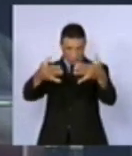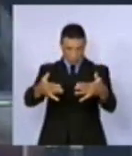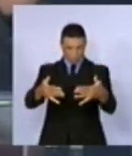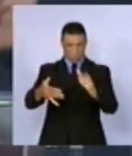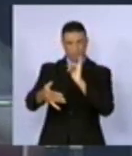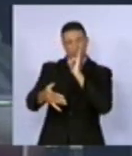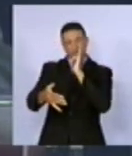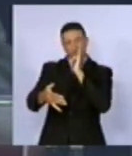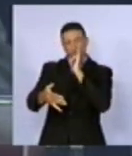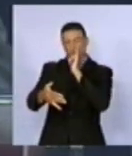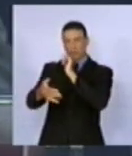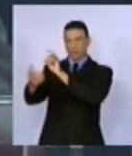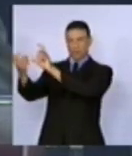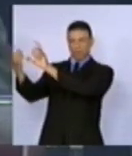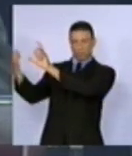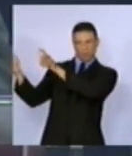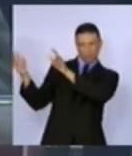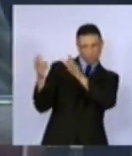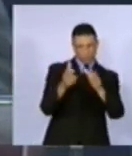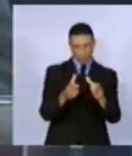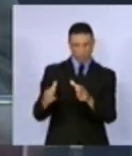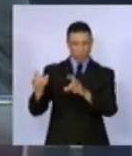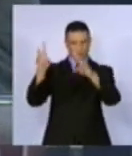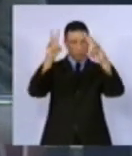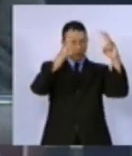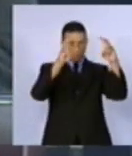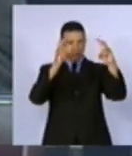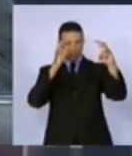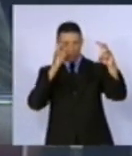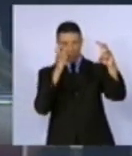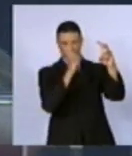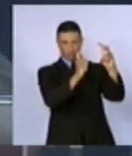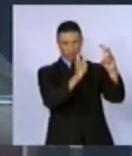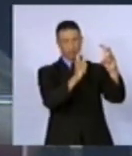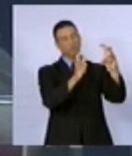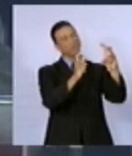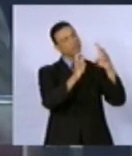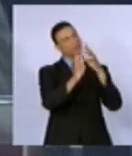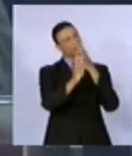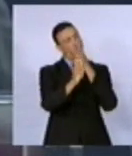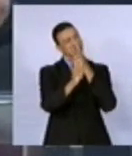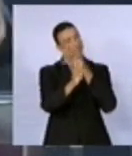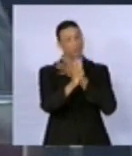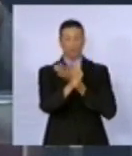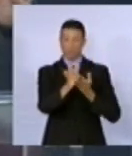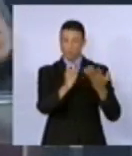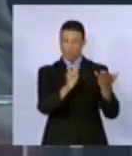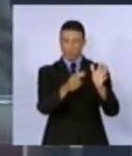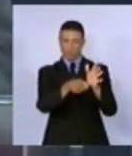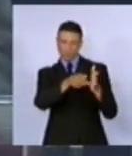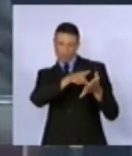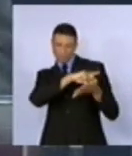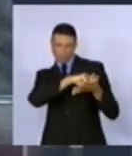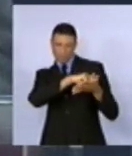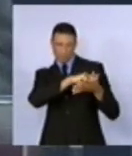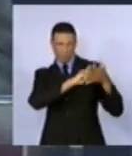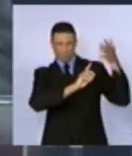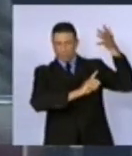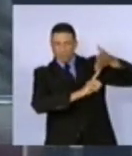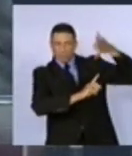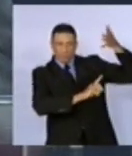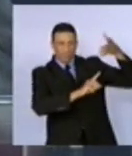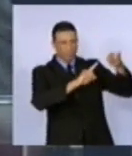veio de forma bastante condensada bastante interessante nos trouxe apesar da sobreposição natural dos